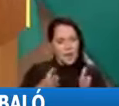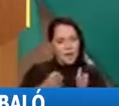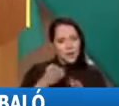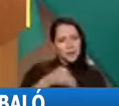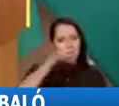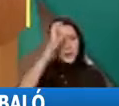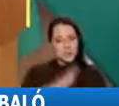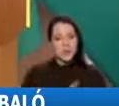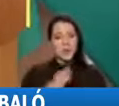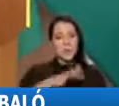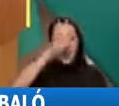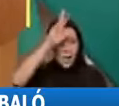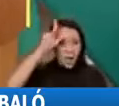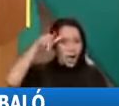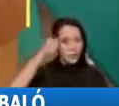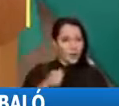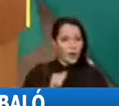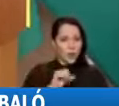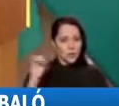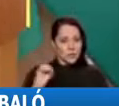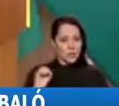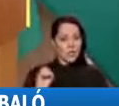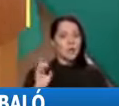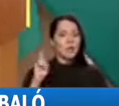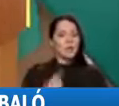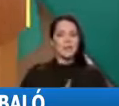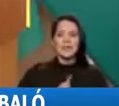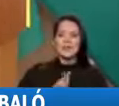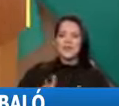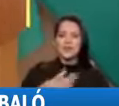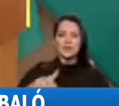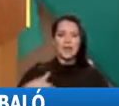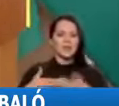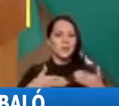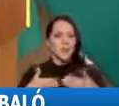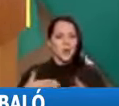Brasil para a África ocidental que uma vasto mercado